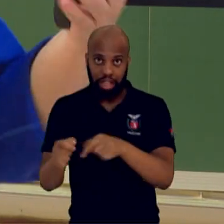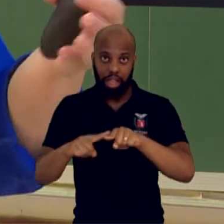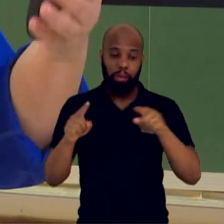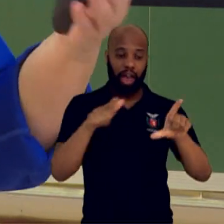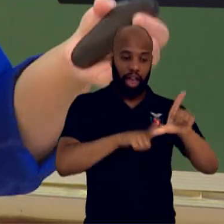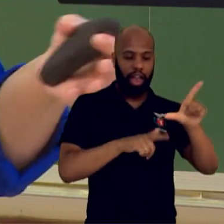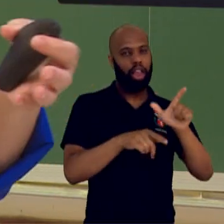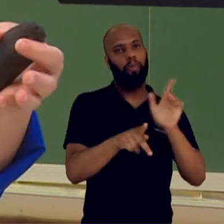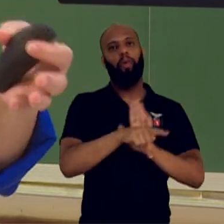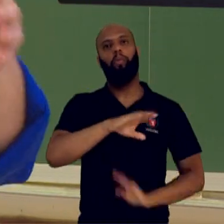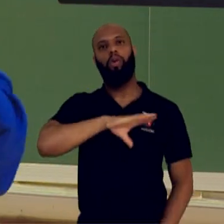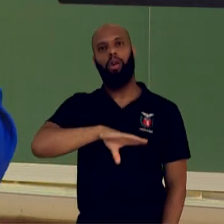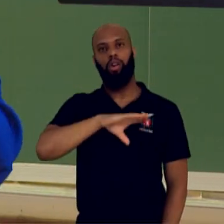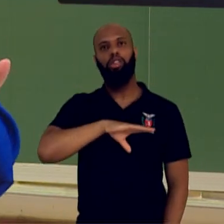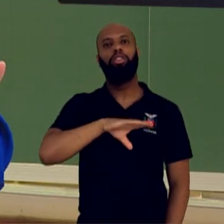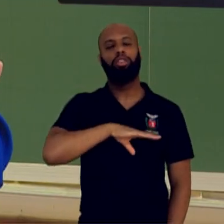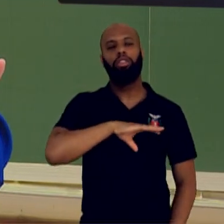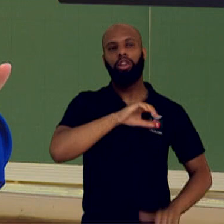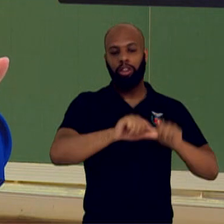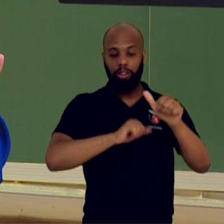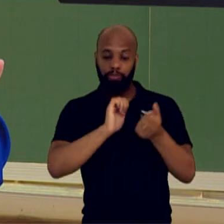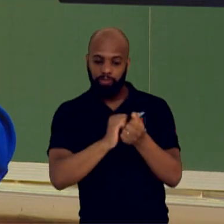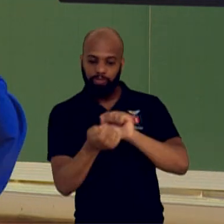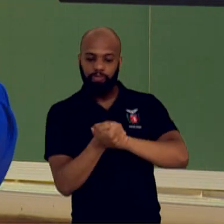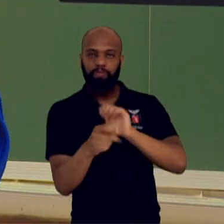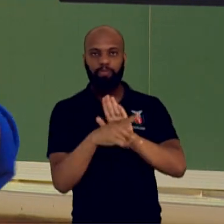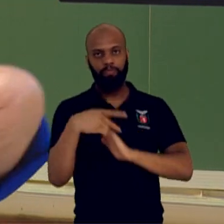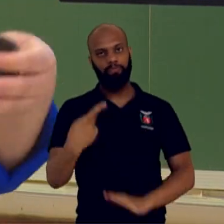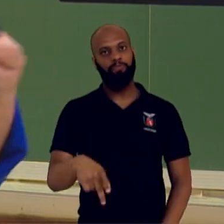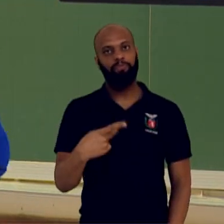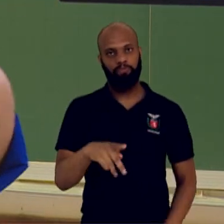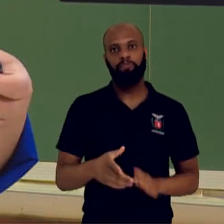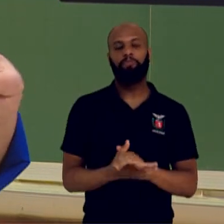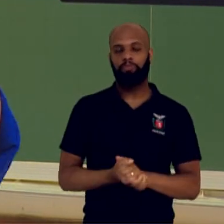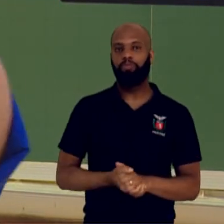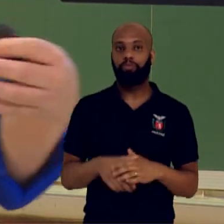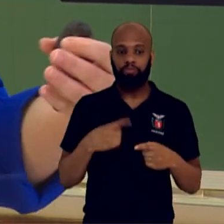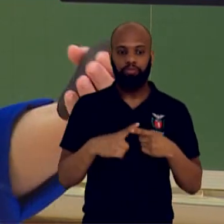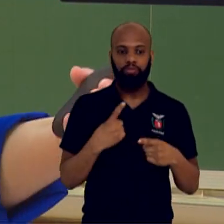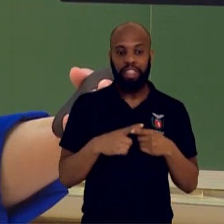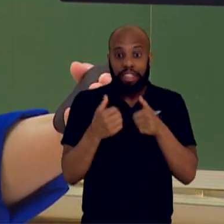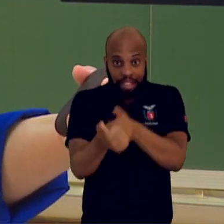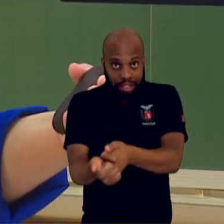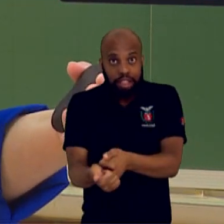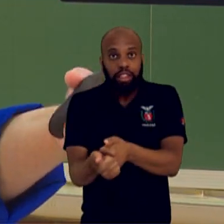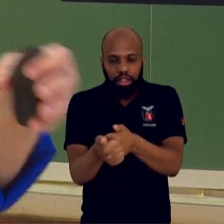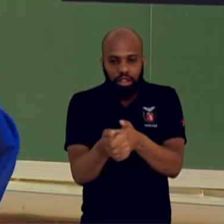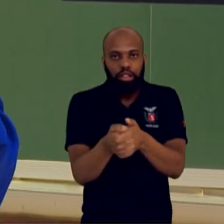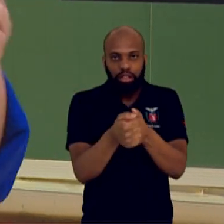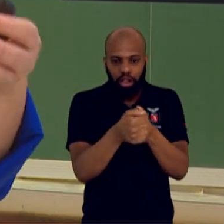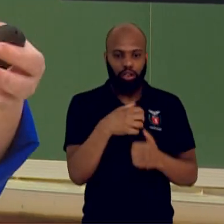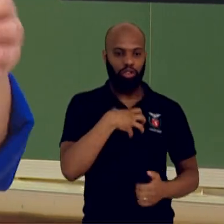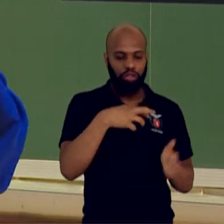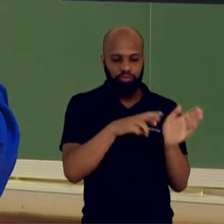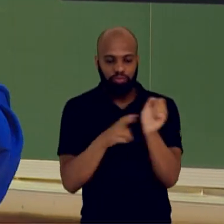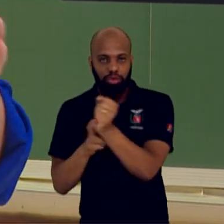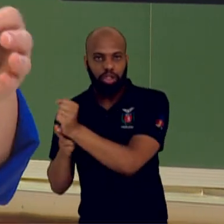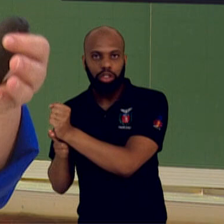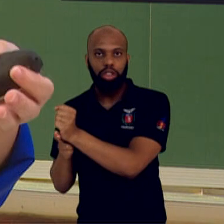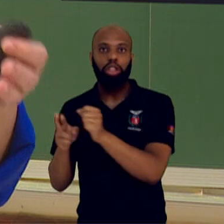as paradas, tudo certinho, como a música internacional estava sendo feita, né? Então, a